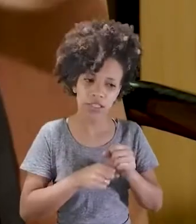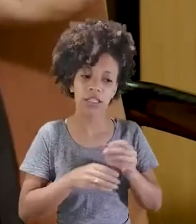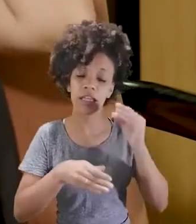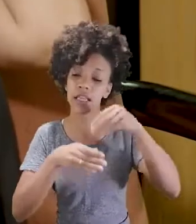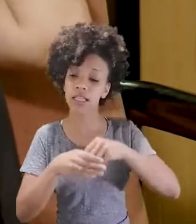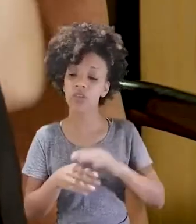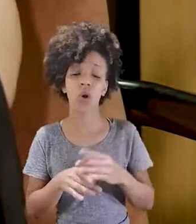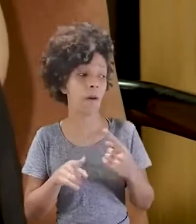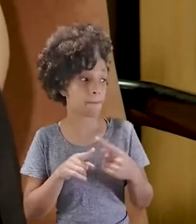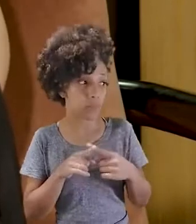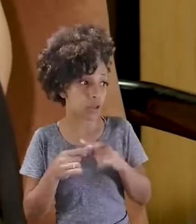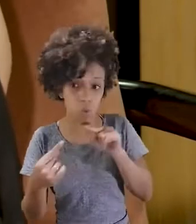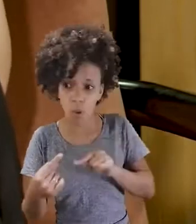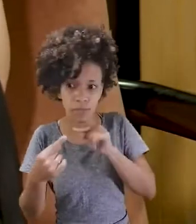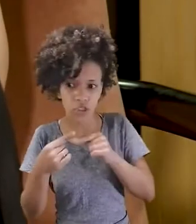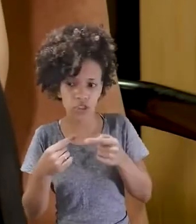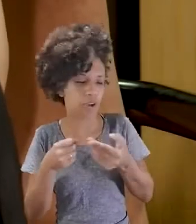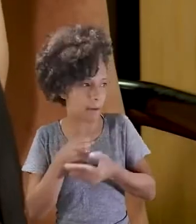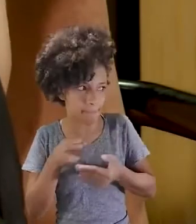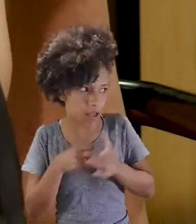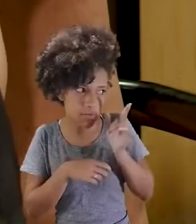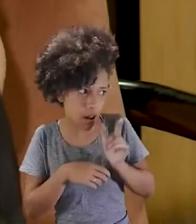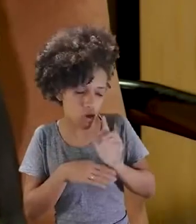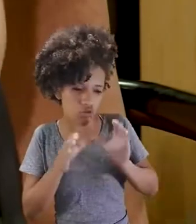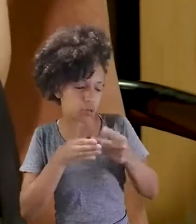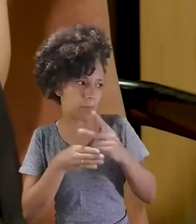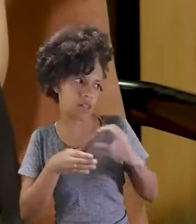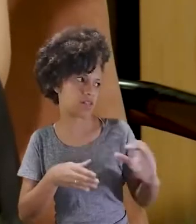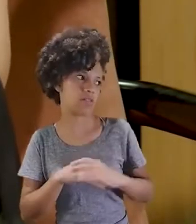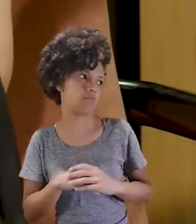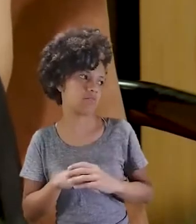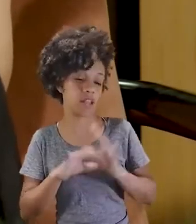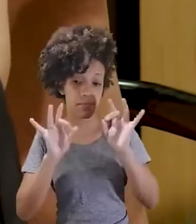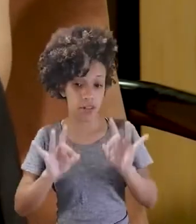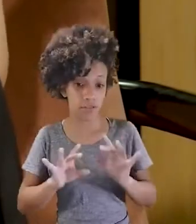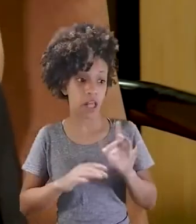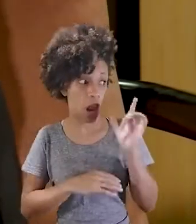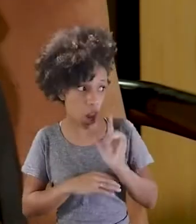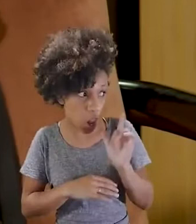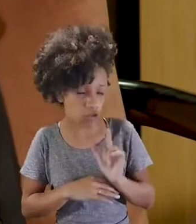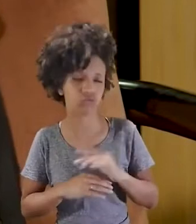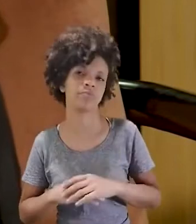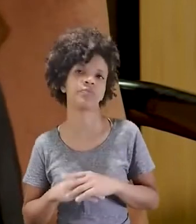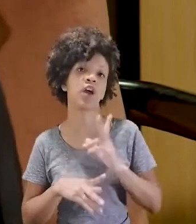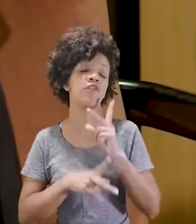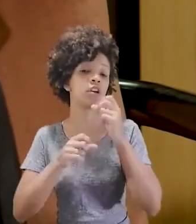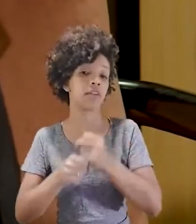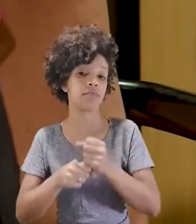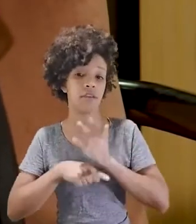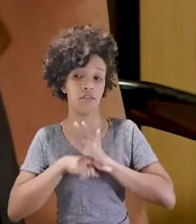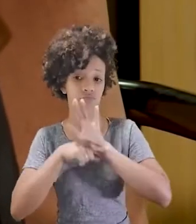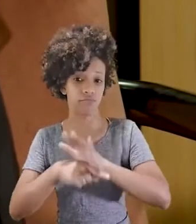tá dentro porque esse no fundo é a base do PCC lógica né a lógica especialmente ideológica é